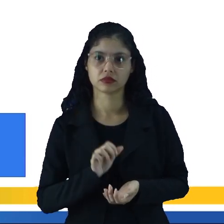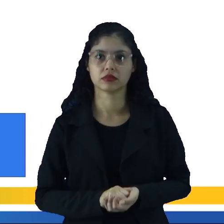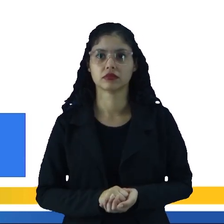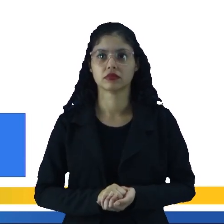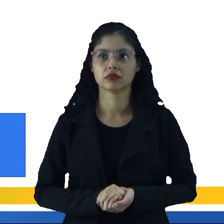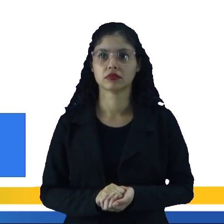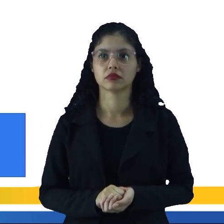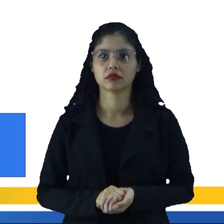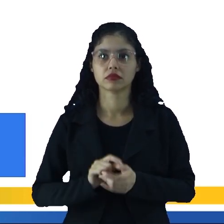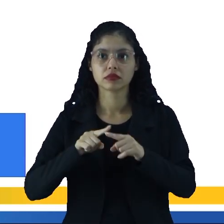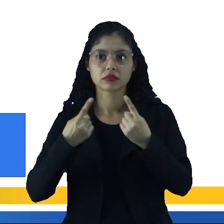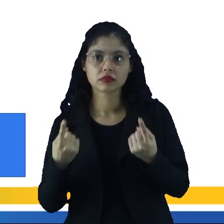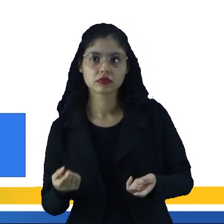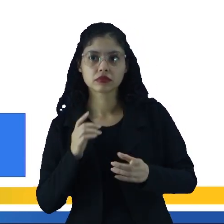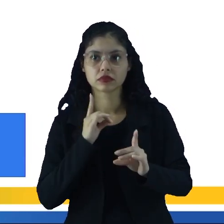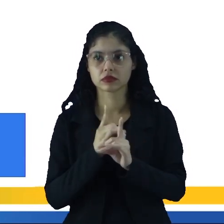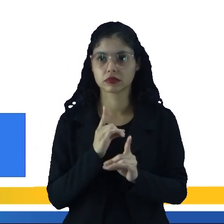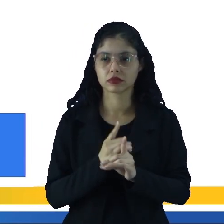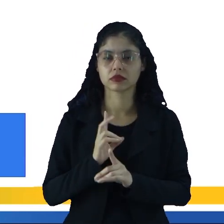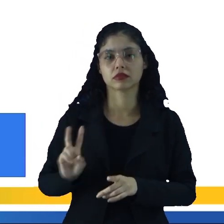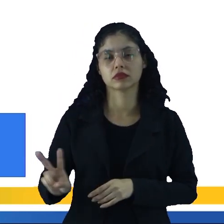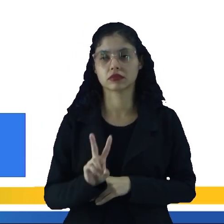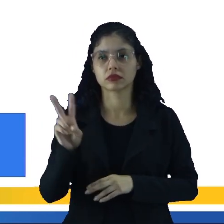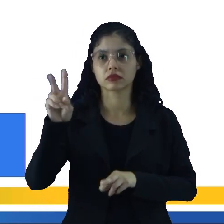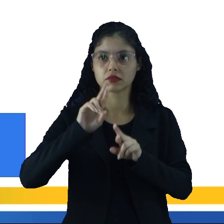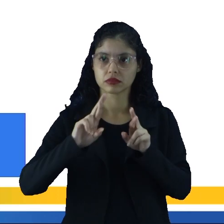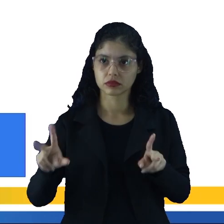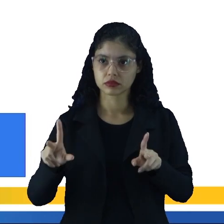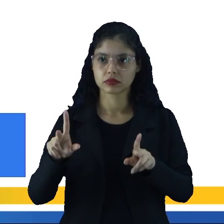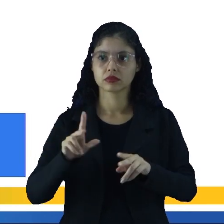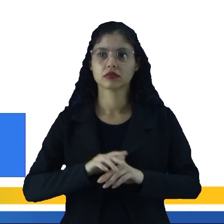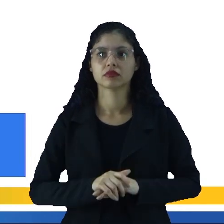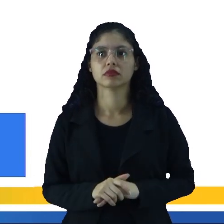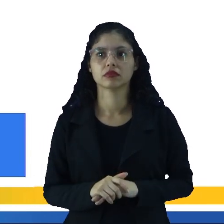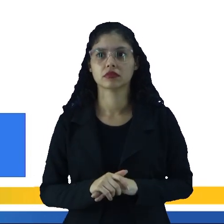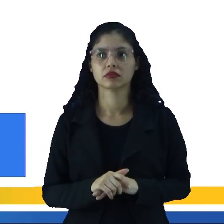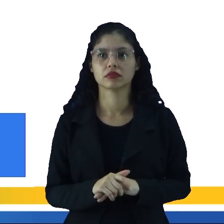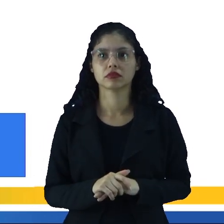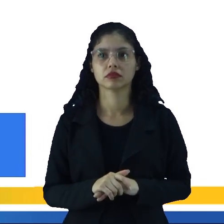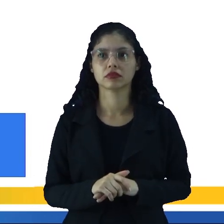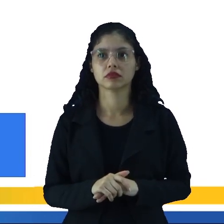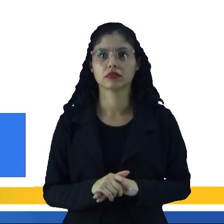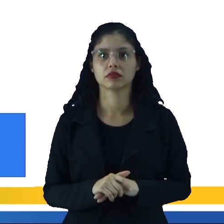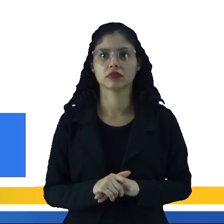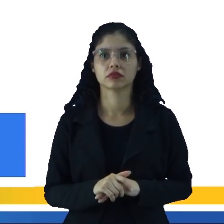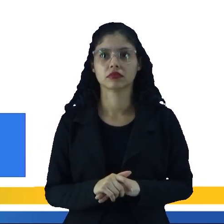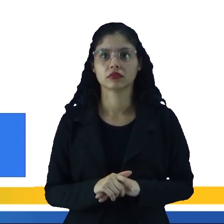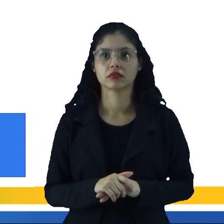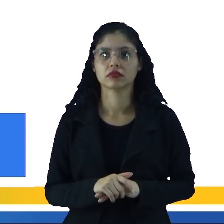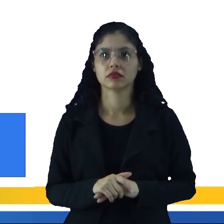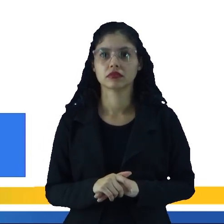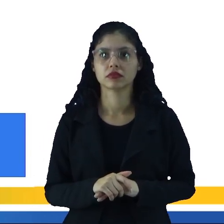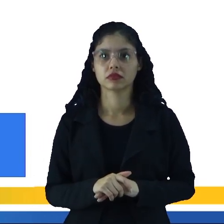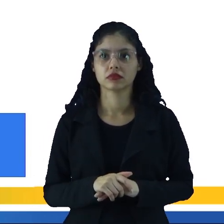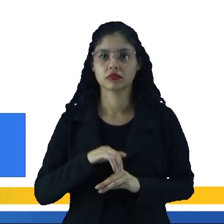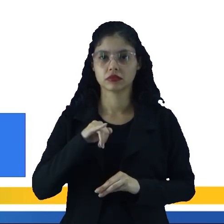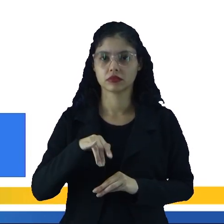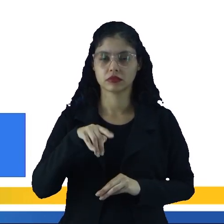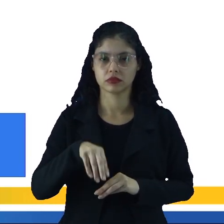conteúdo. Entretanto, como encontramos valores diferentes